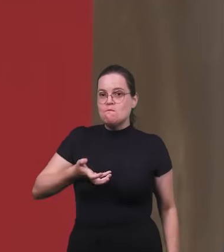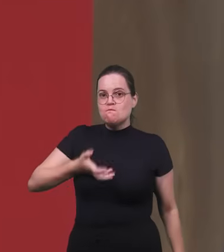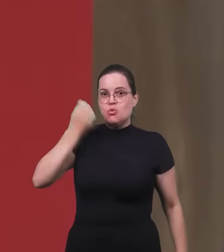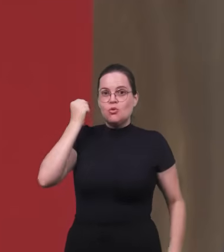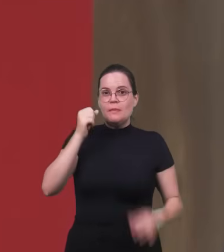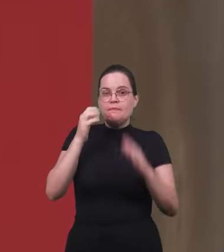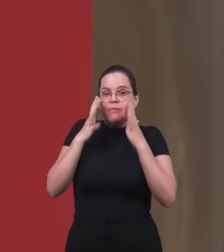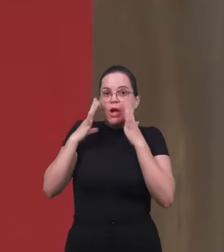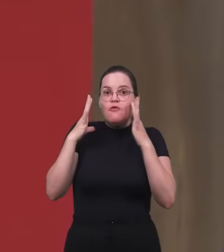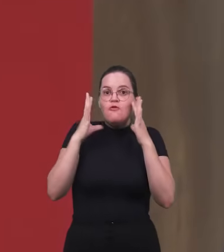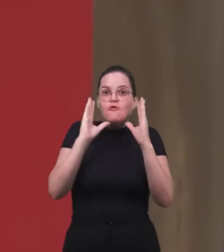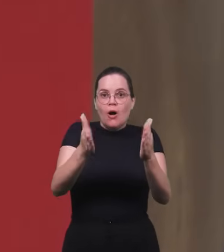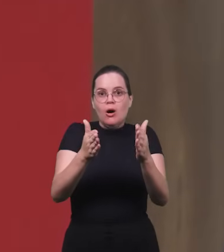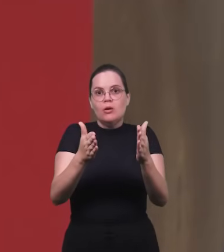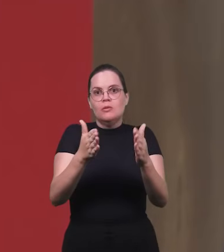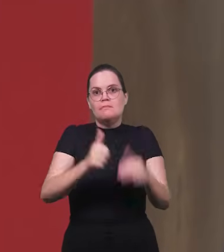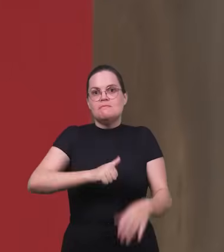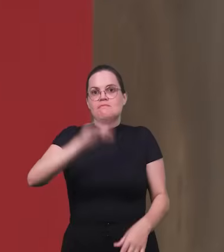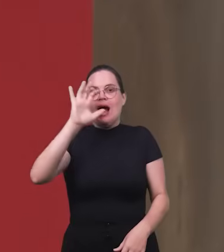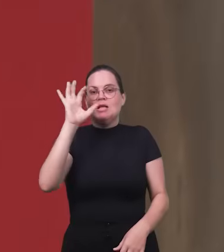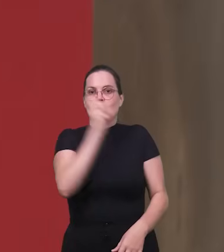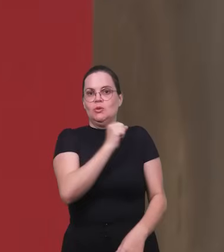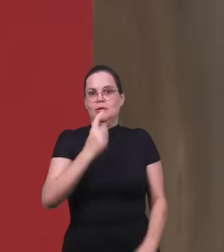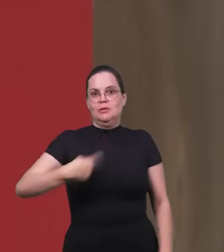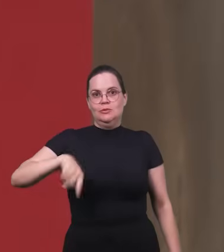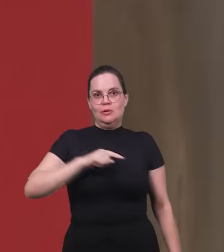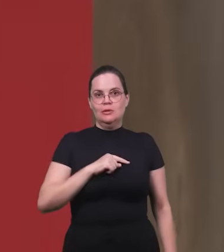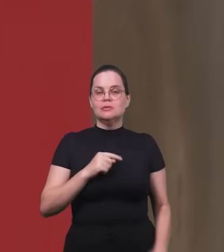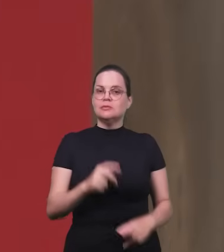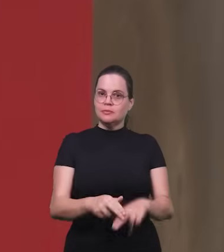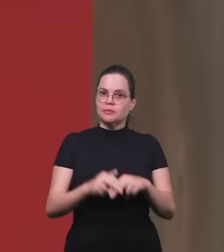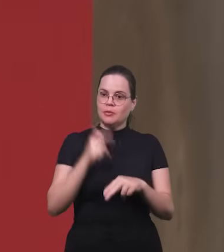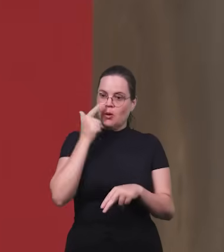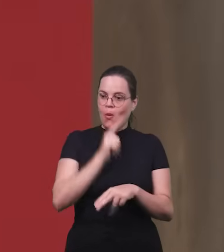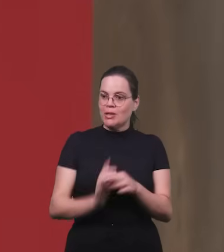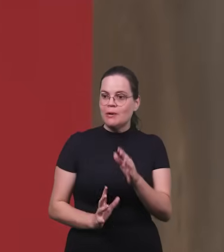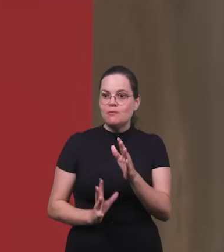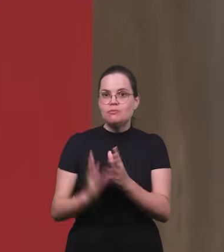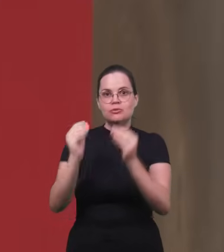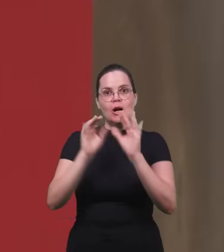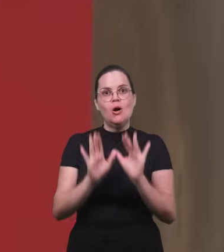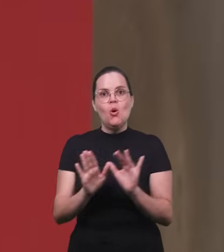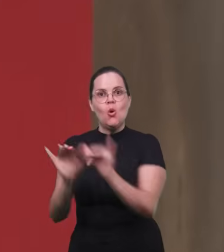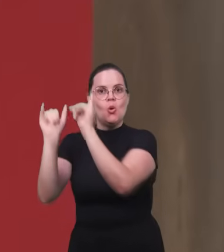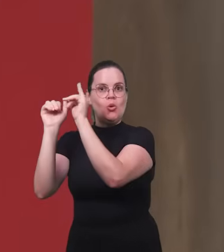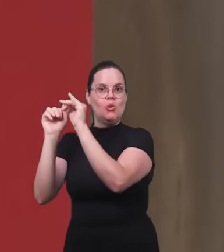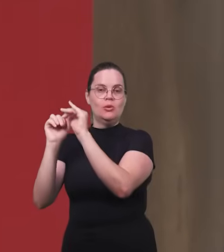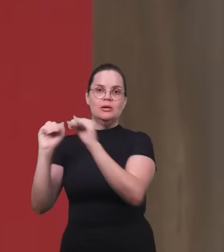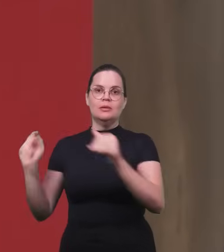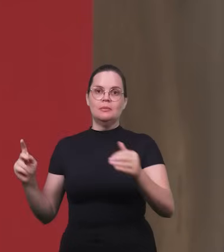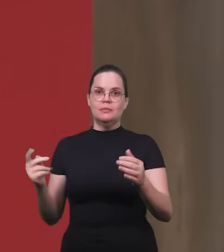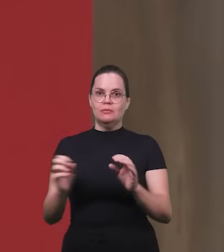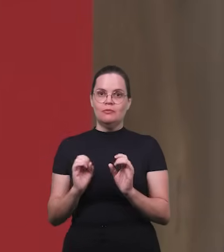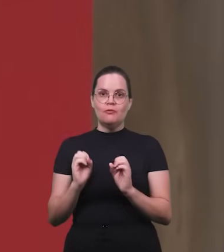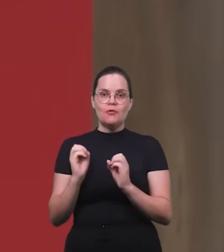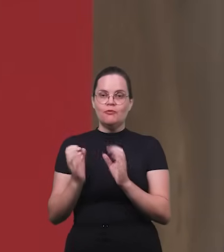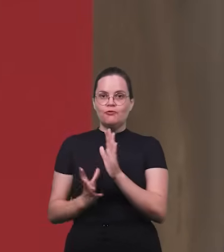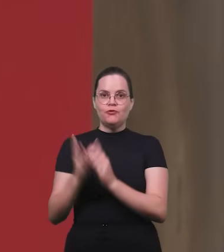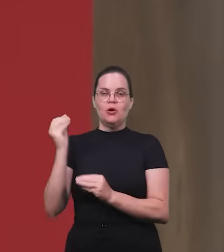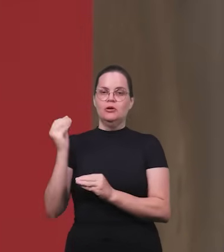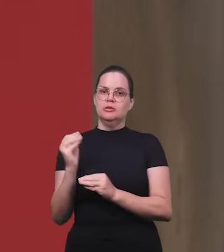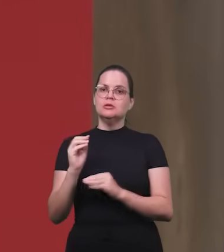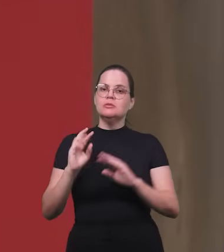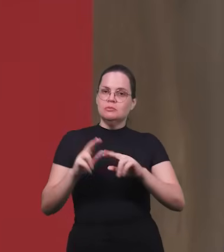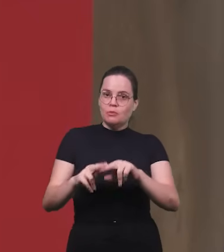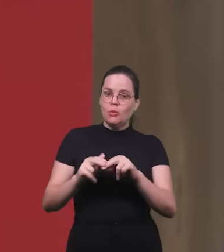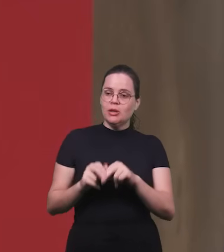é muito ajustado, muito mais rápido que nós. Então, nesse caso, ela tem uma percepção da realidade totalmente diferente da